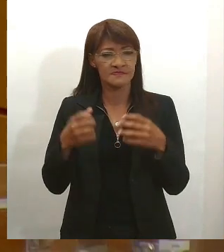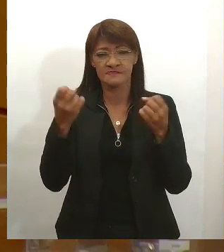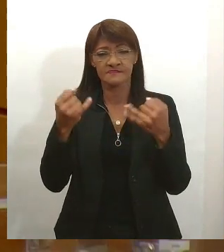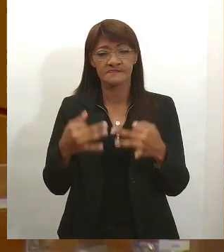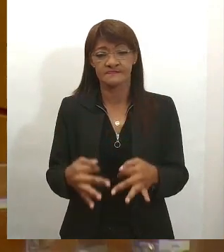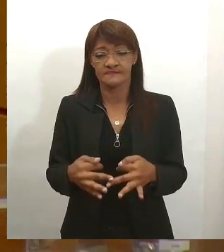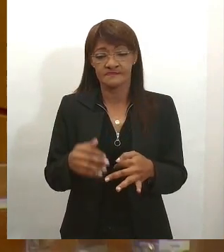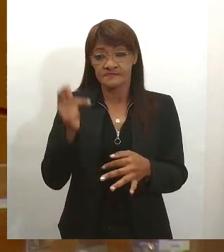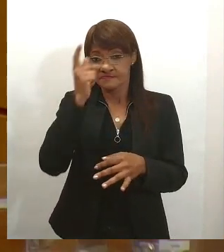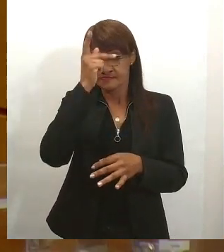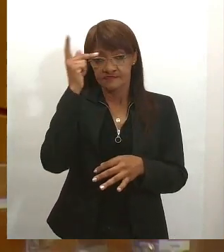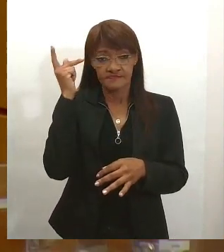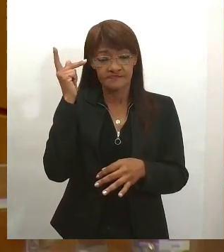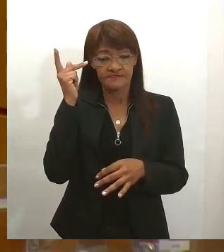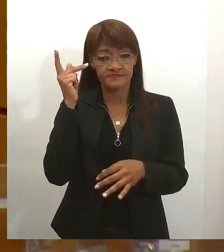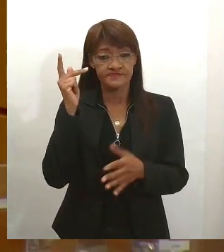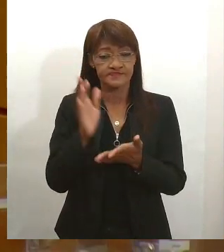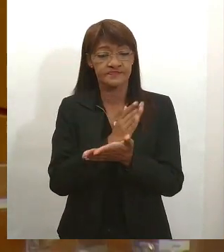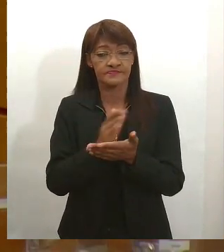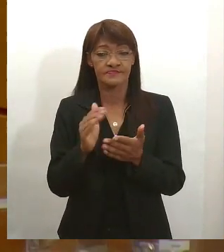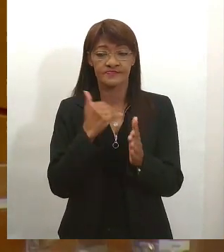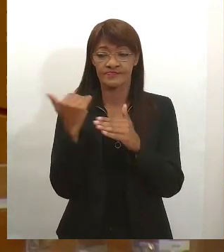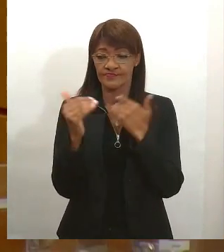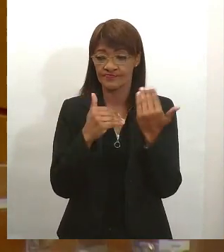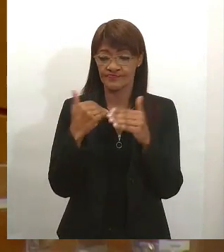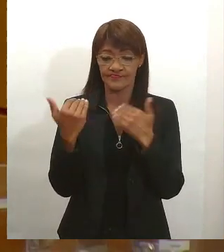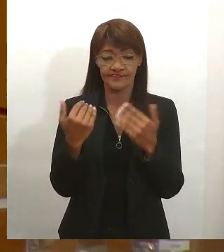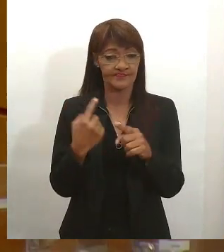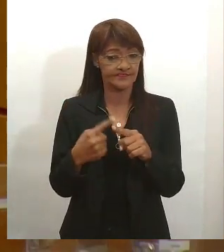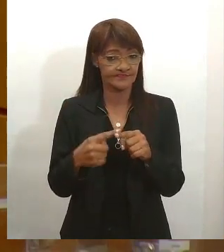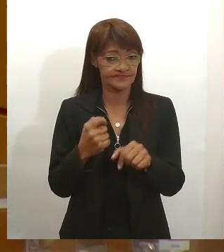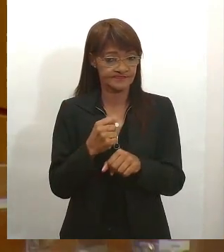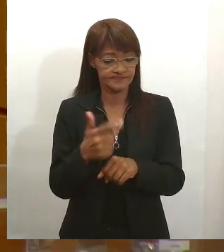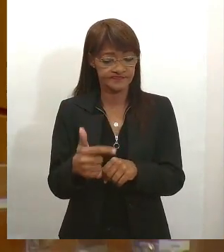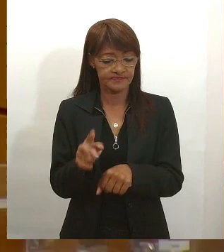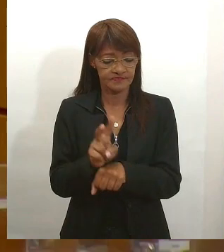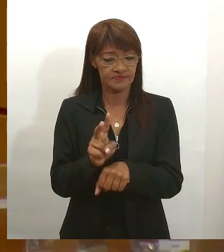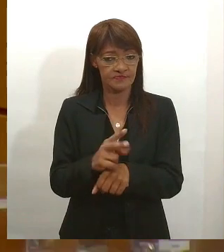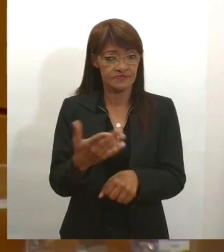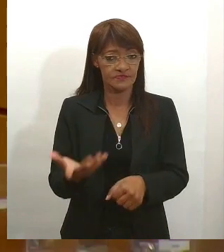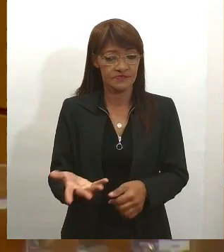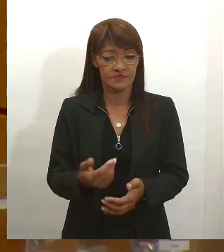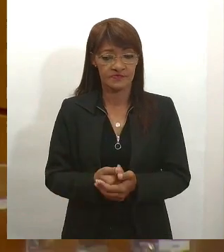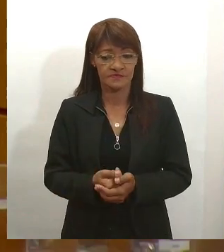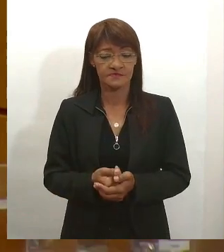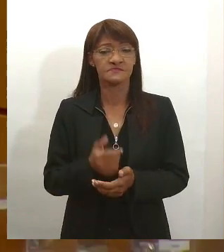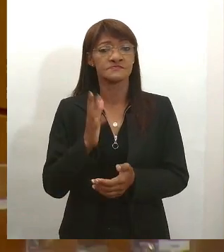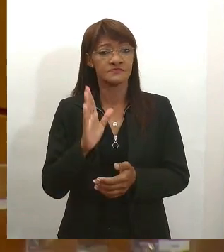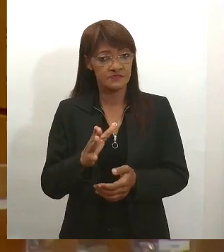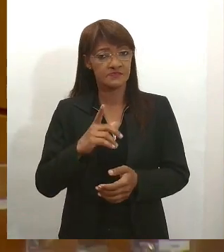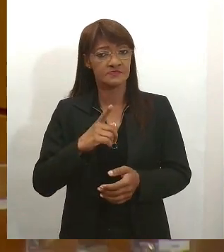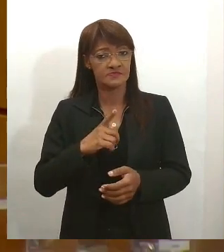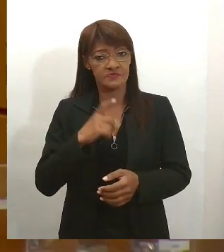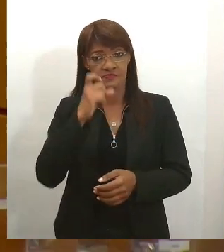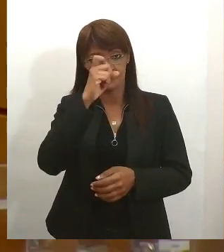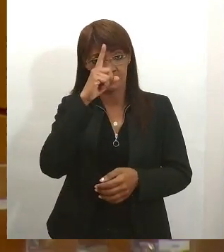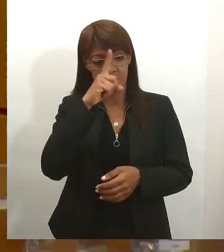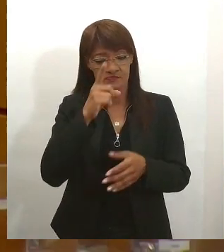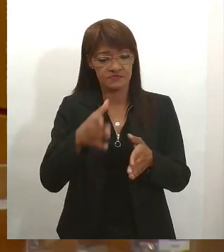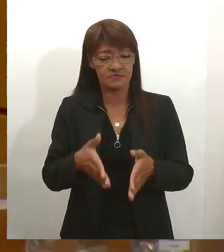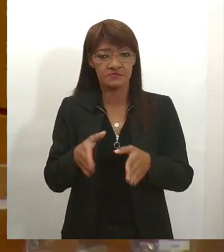de câncer adequado, com uma estrutura perfeita, novíssima, que está aqui em Lagarto, chamado Hospital do